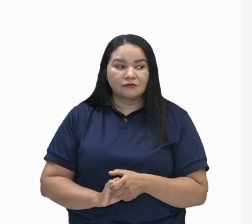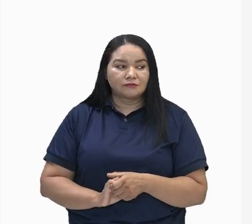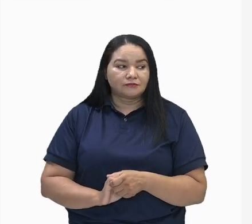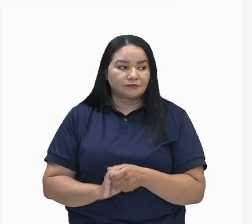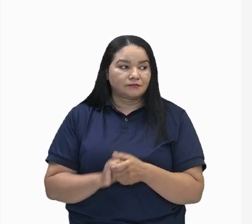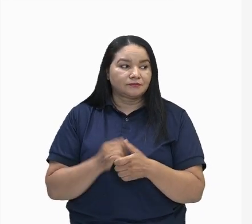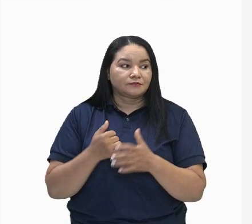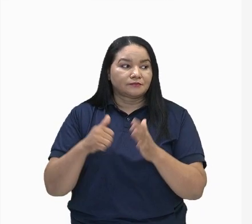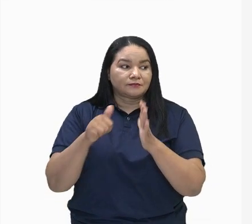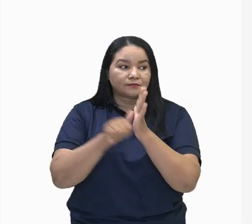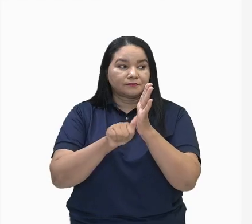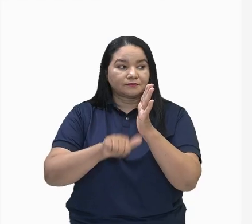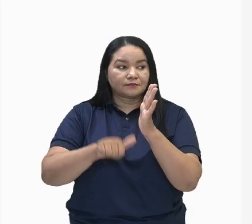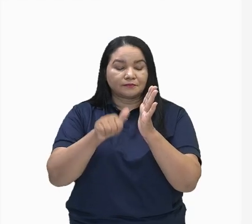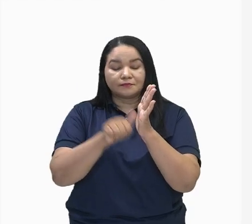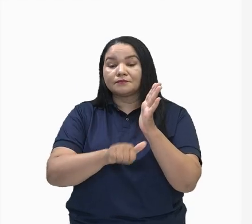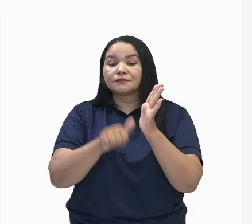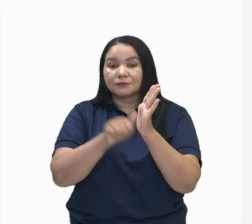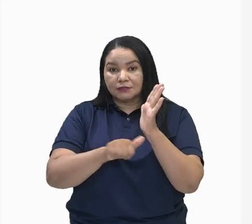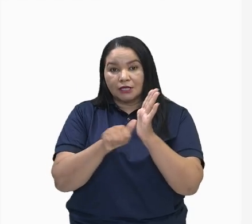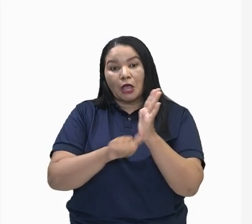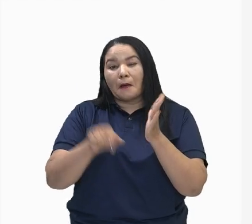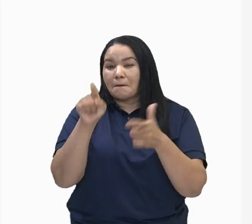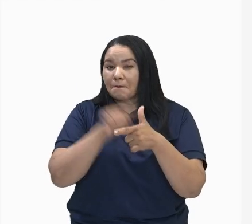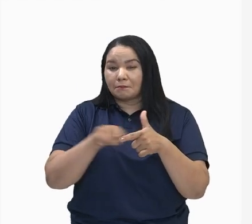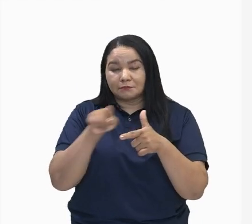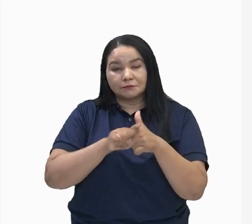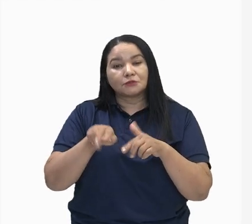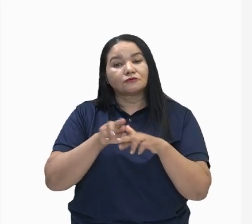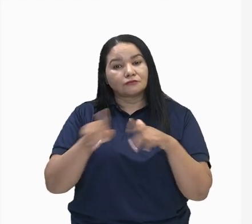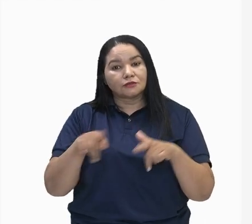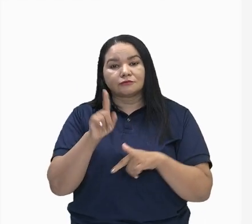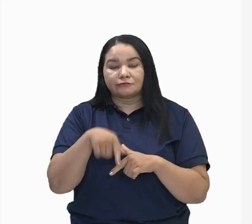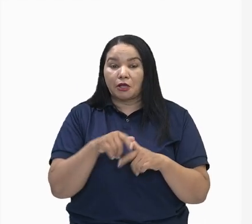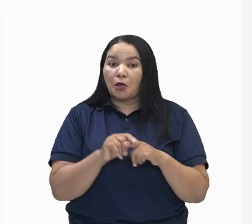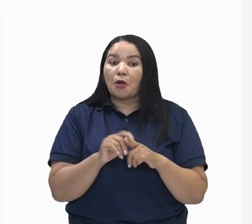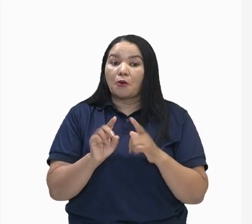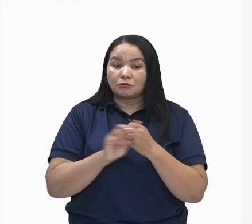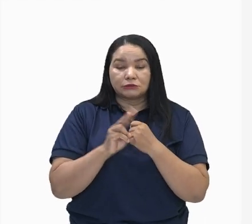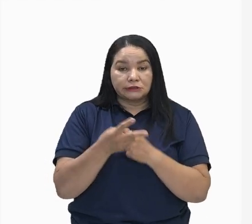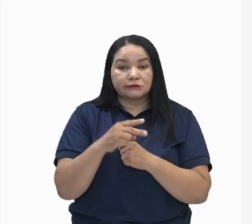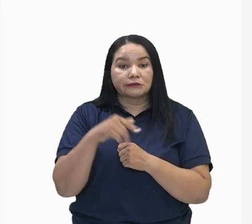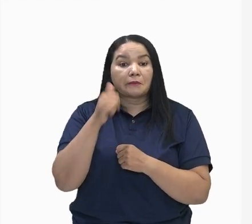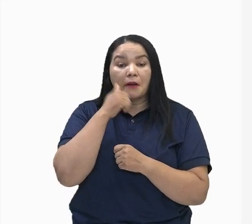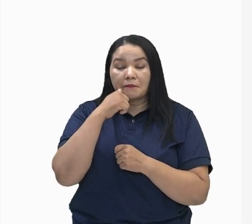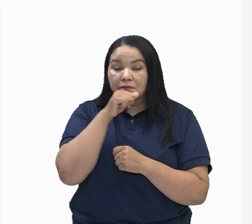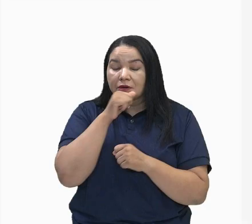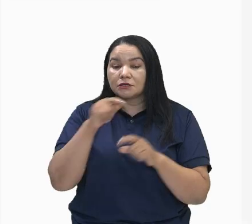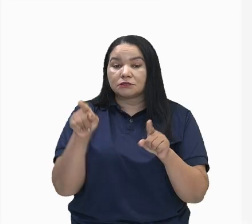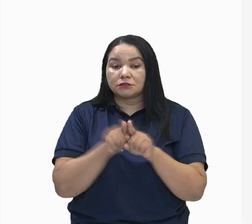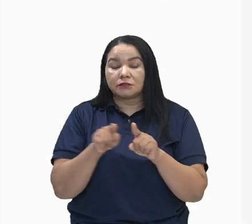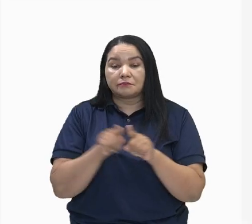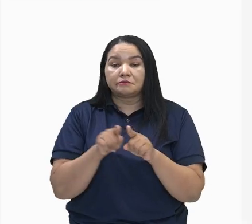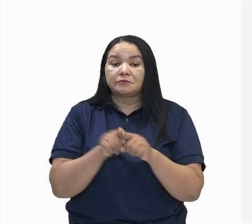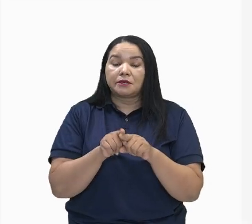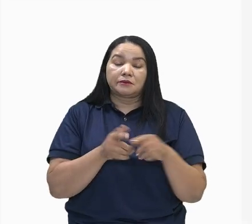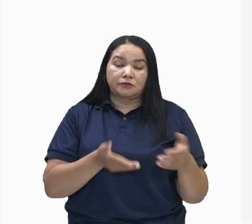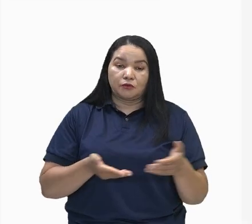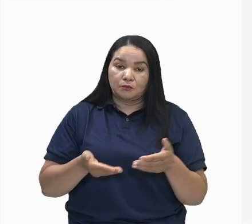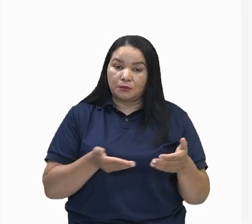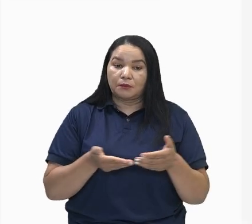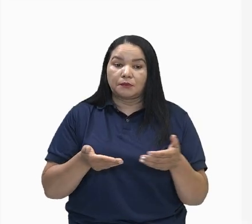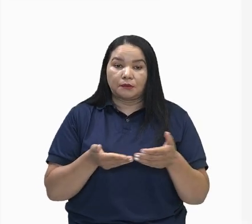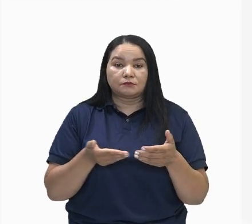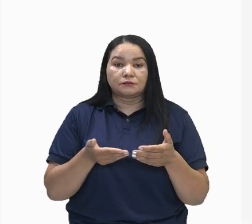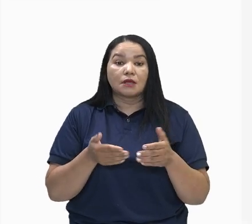são consequências ali para a mãe e para o bebê, né? E socialmente falando, né, geralmente essas mães, elas vão